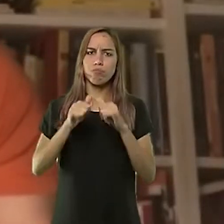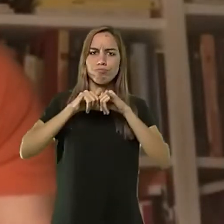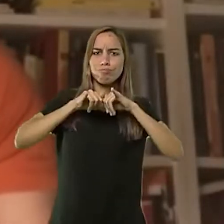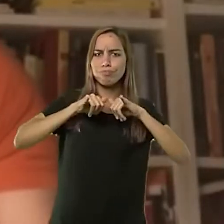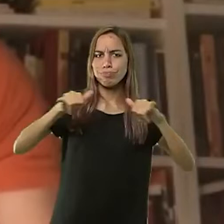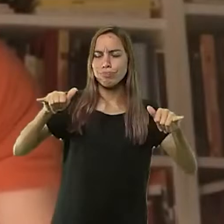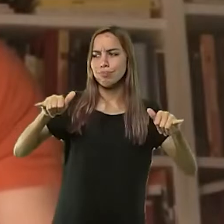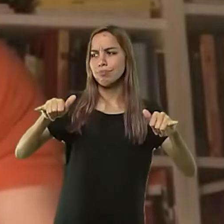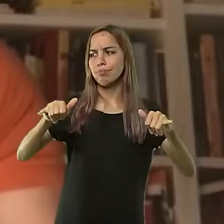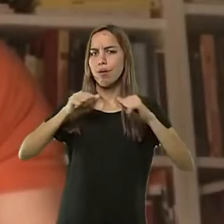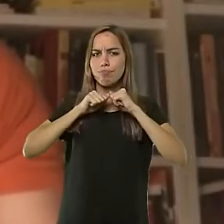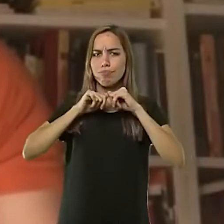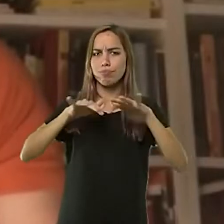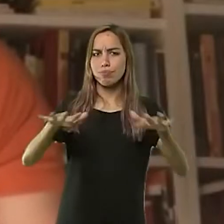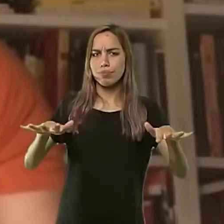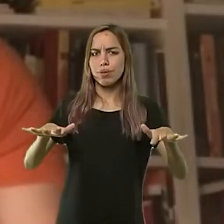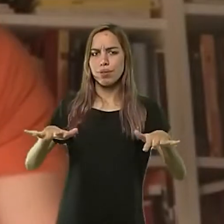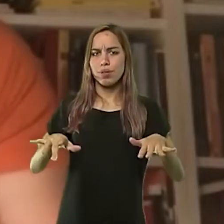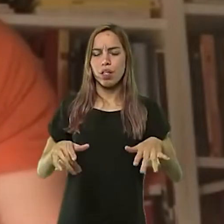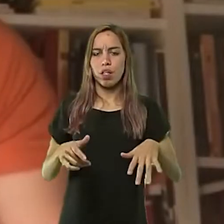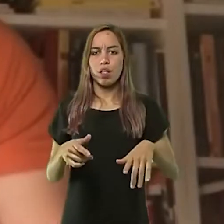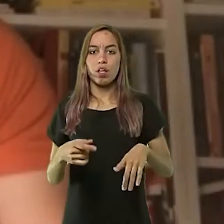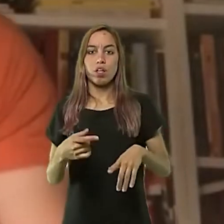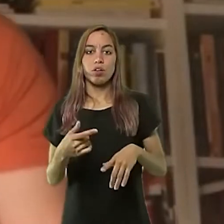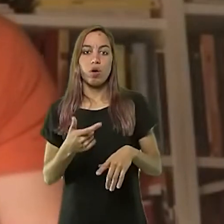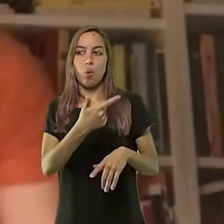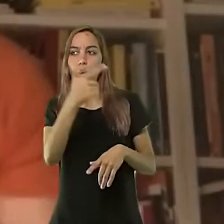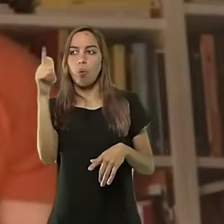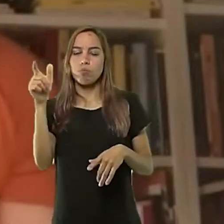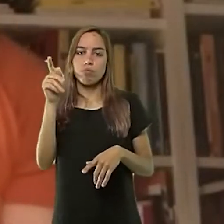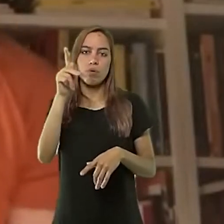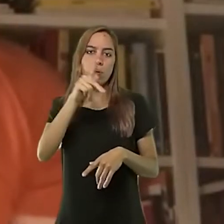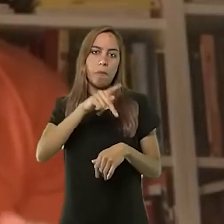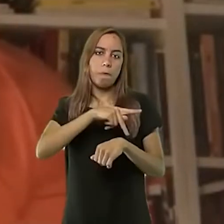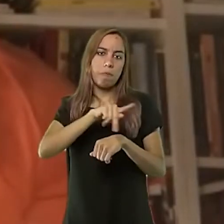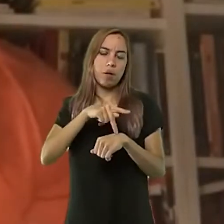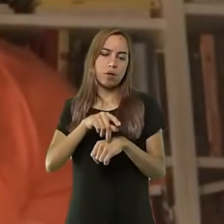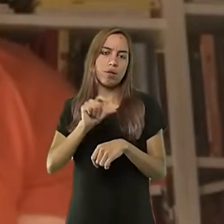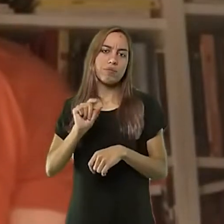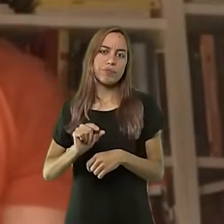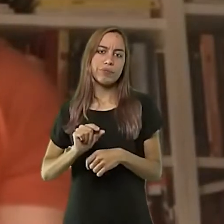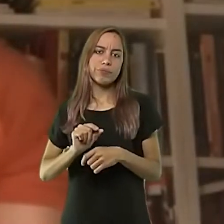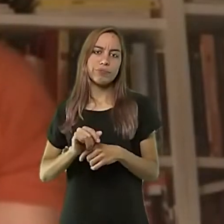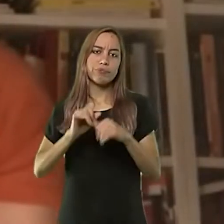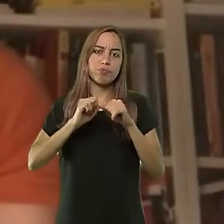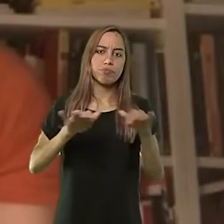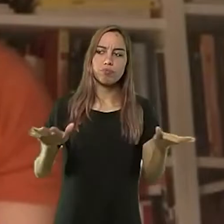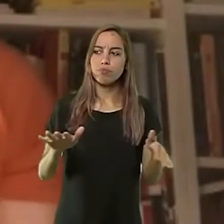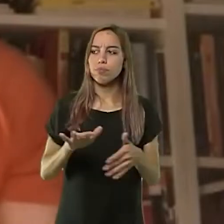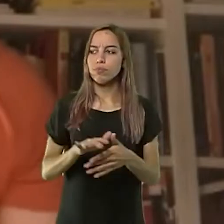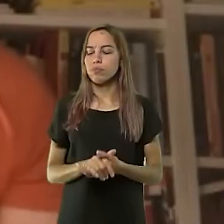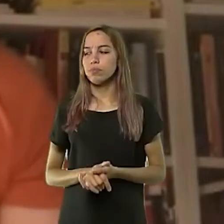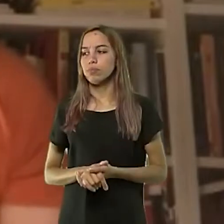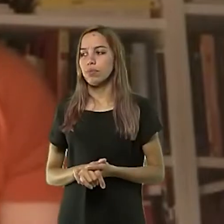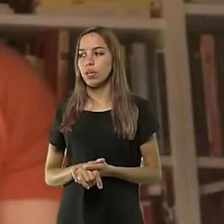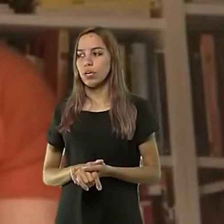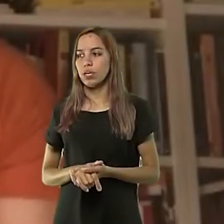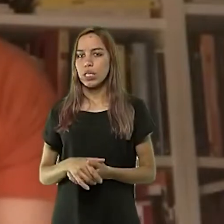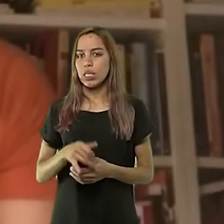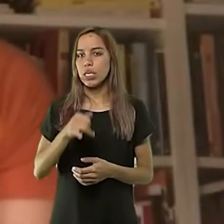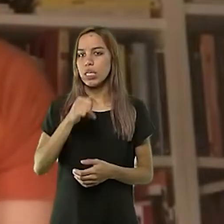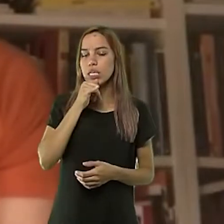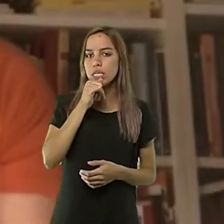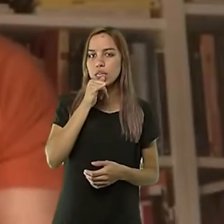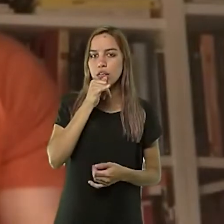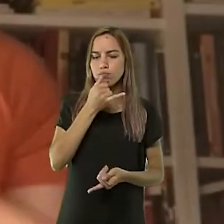parte dos outros setores. Se juntarmos a isto também a filosofia e a ciência, que são áreas que